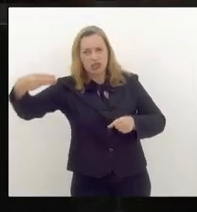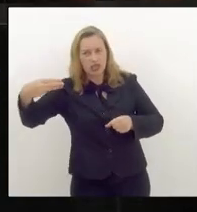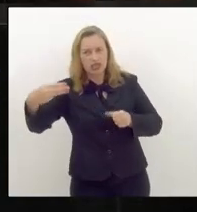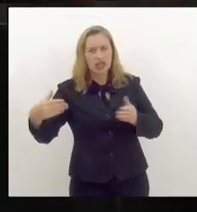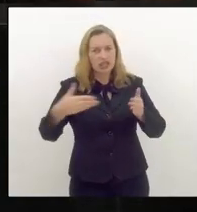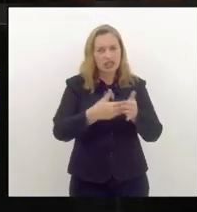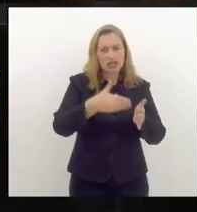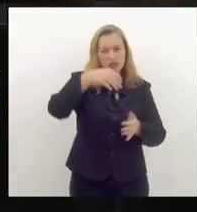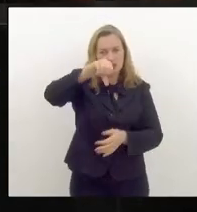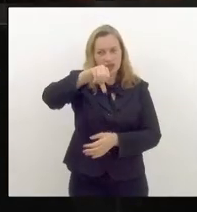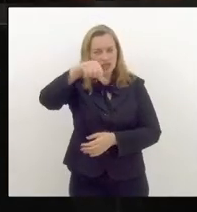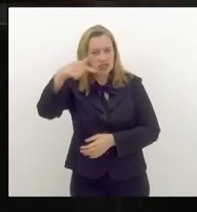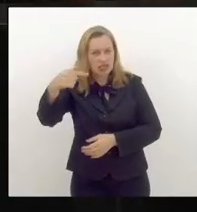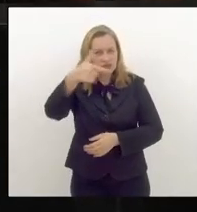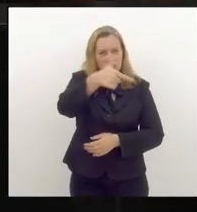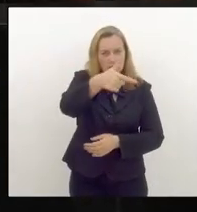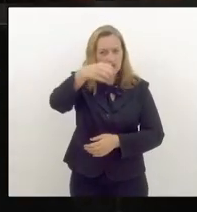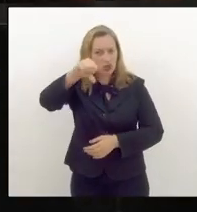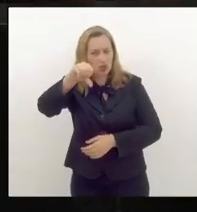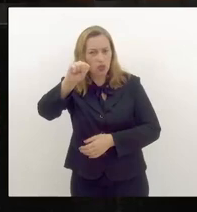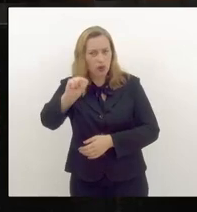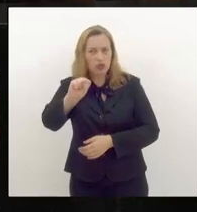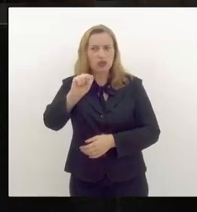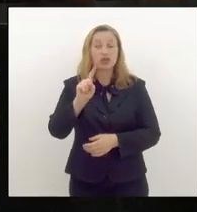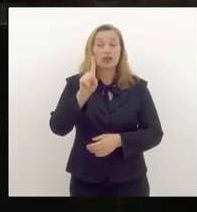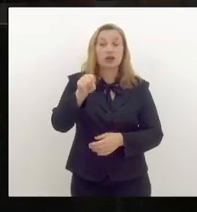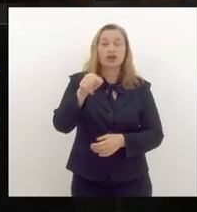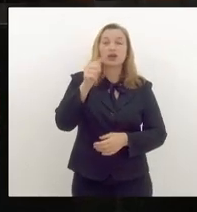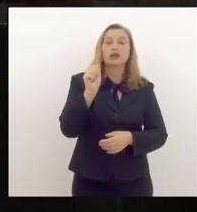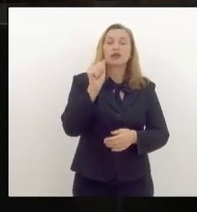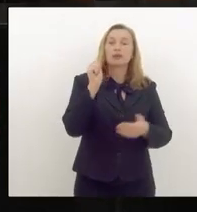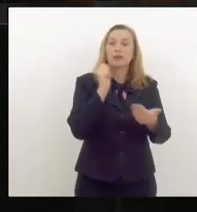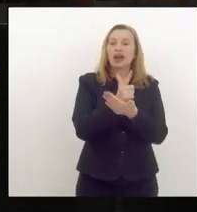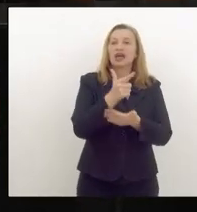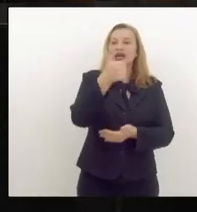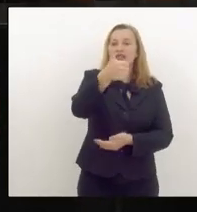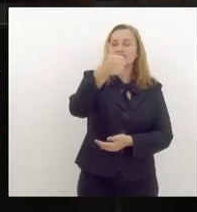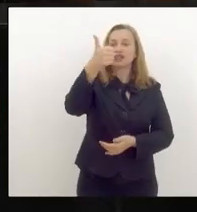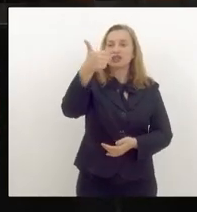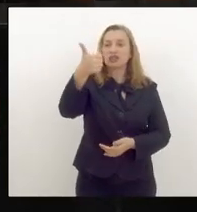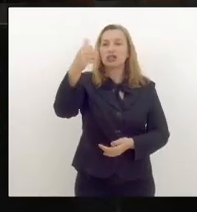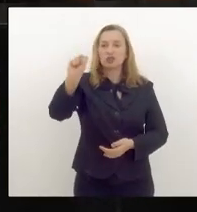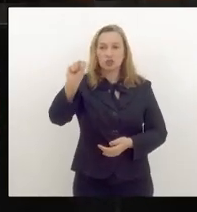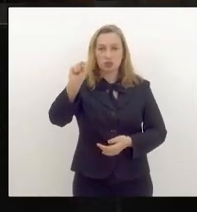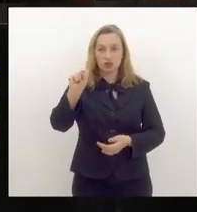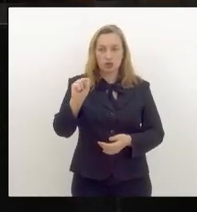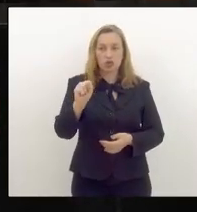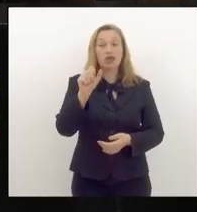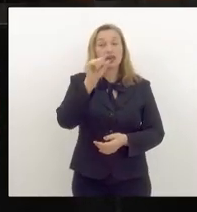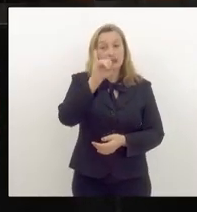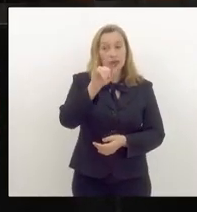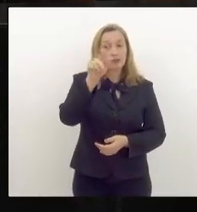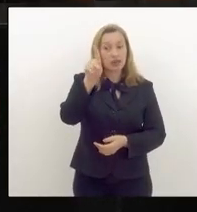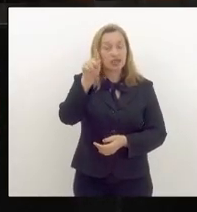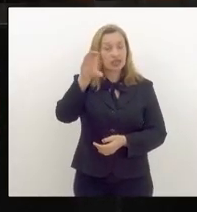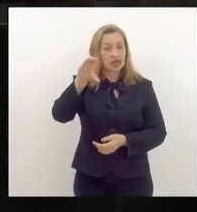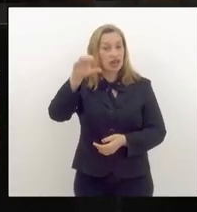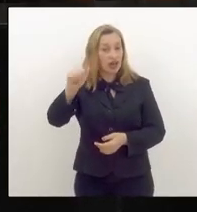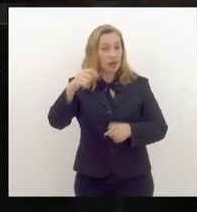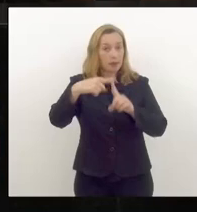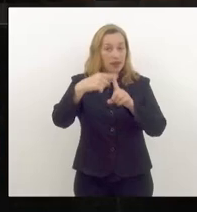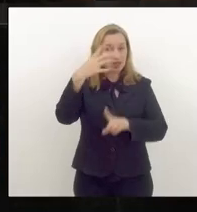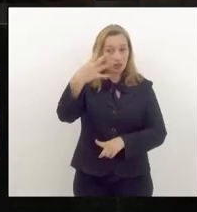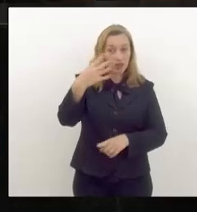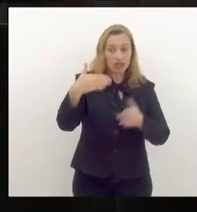97 98 se Pagarei a 118 eu tô IPCA mais quatro